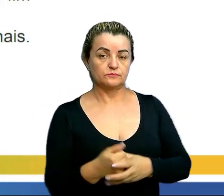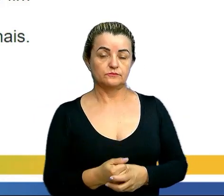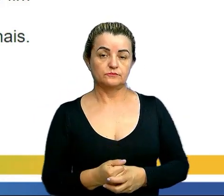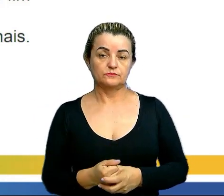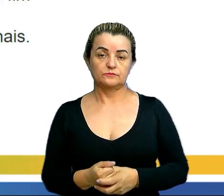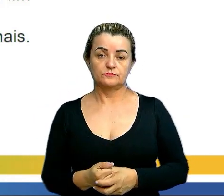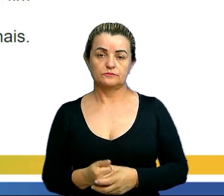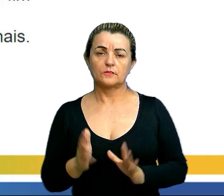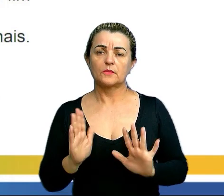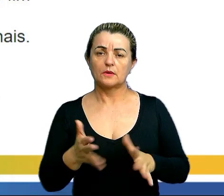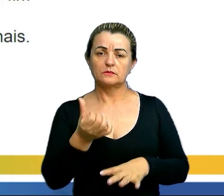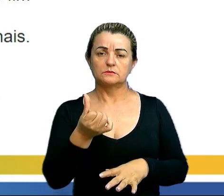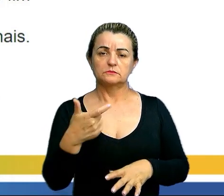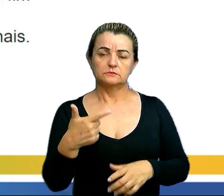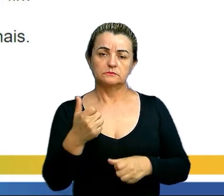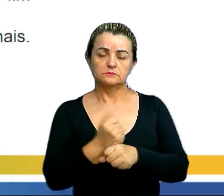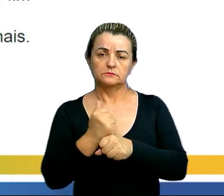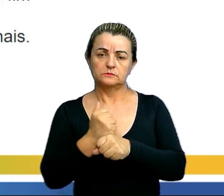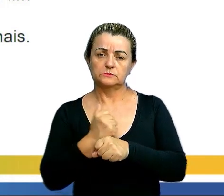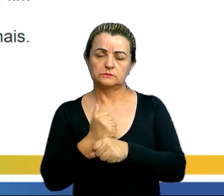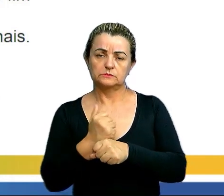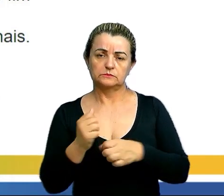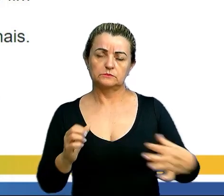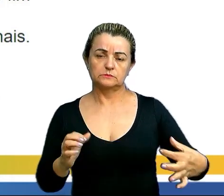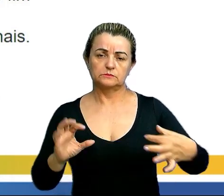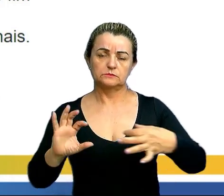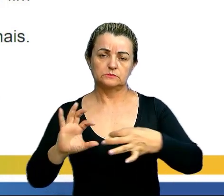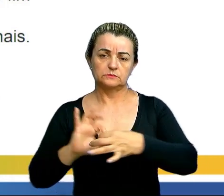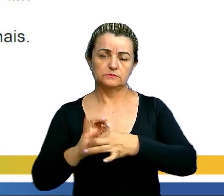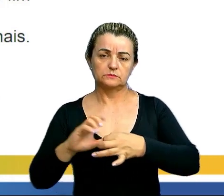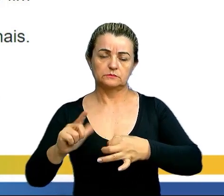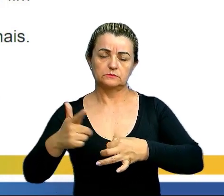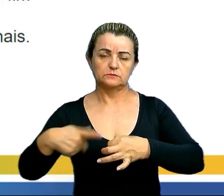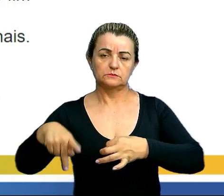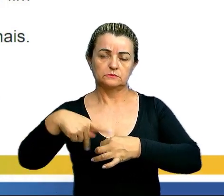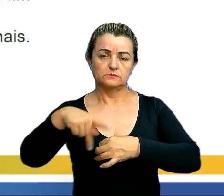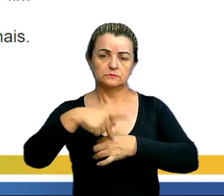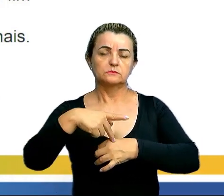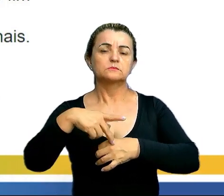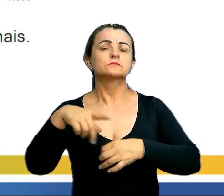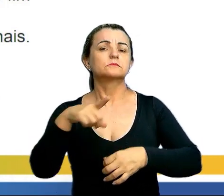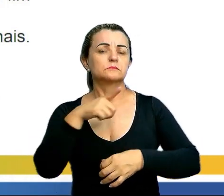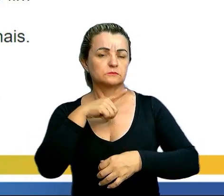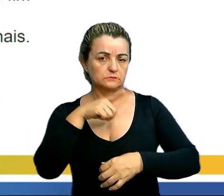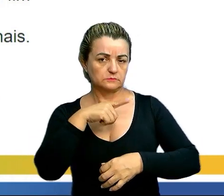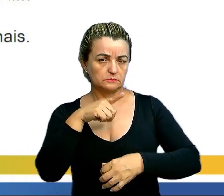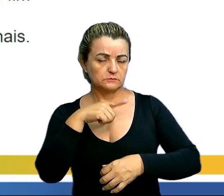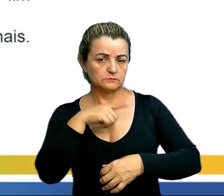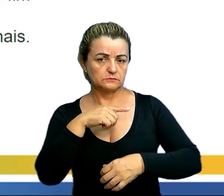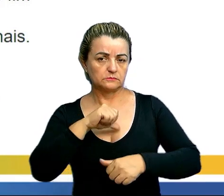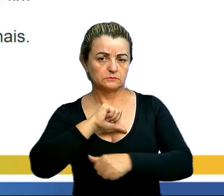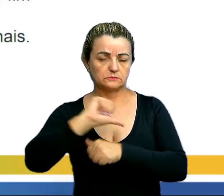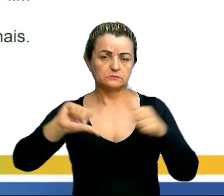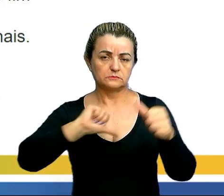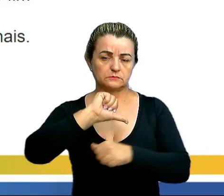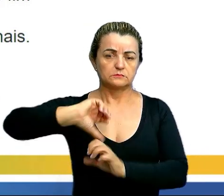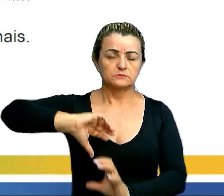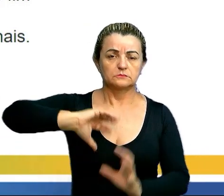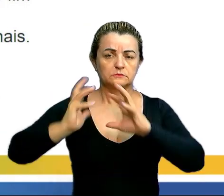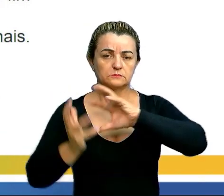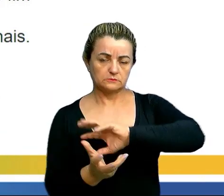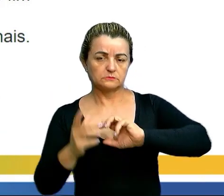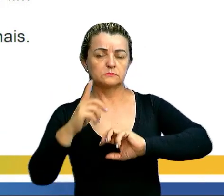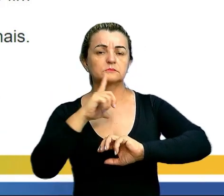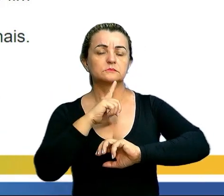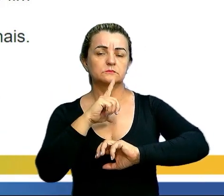Nesses 62 anos de história, tanto a aliança quanto o resto do mundo sofreram mudanças que os fundadores da OTAN não poderiam